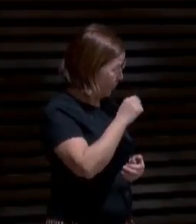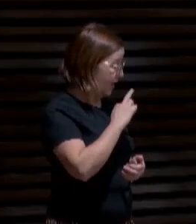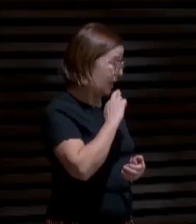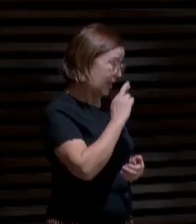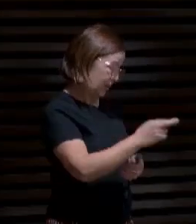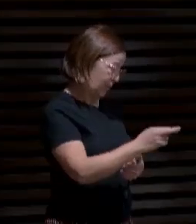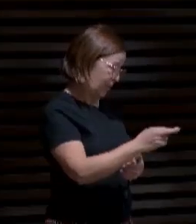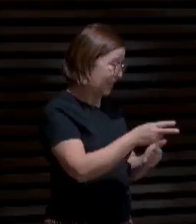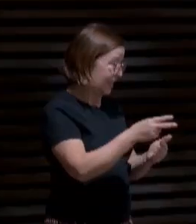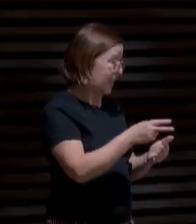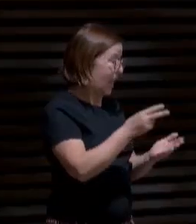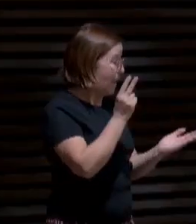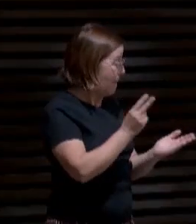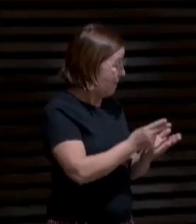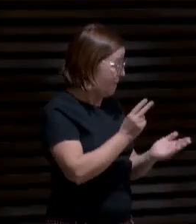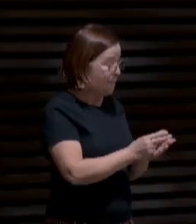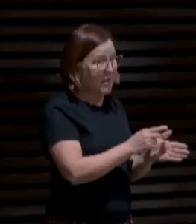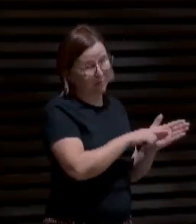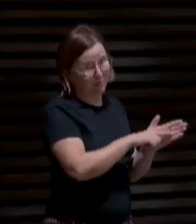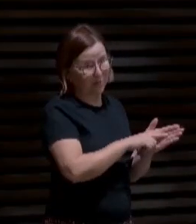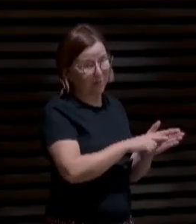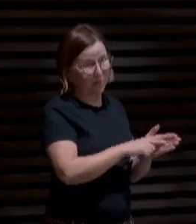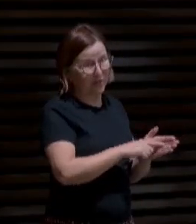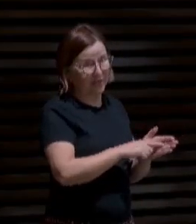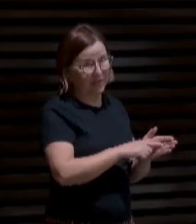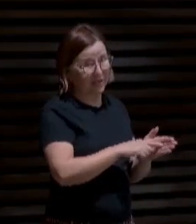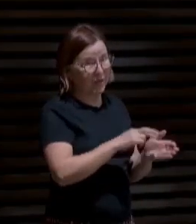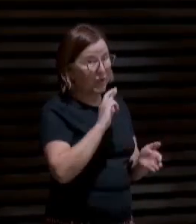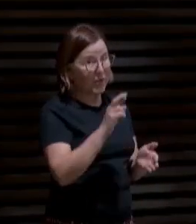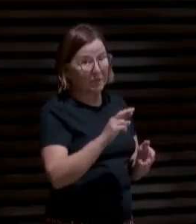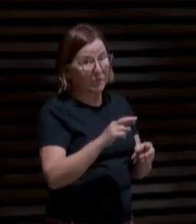duas respostas tão diferentes uma da outra?